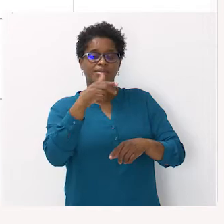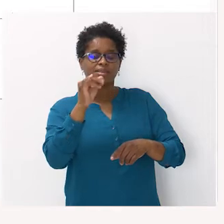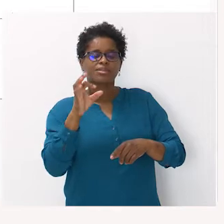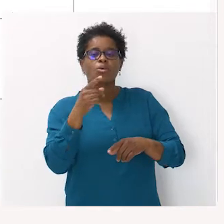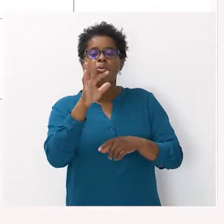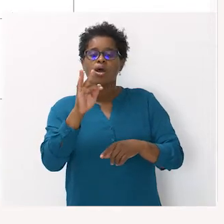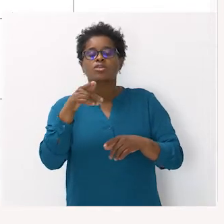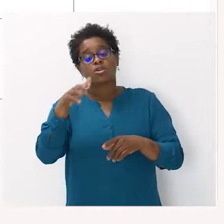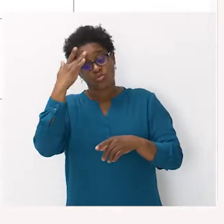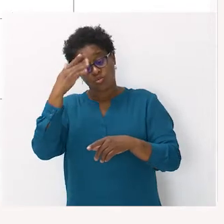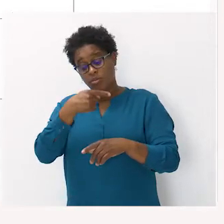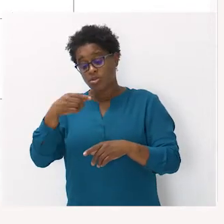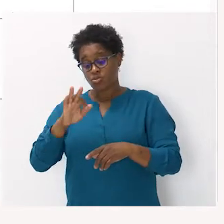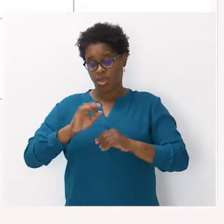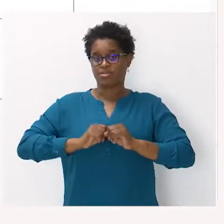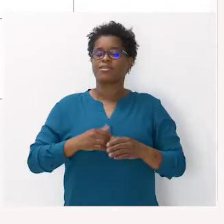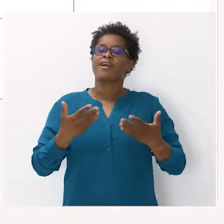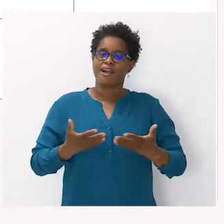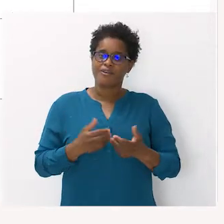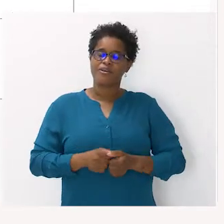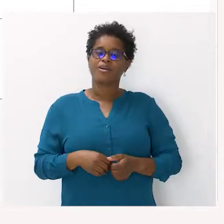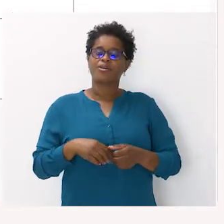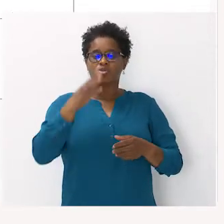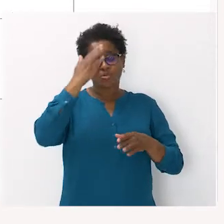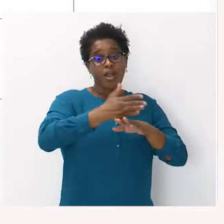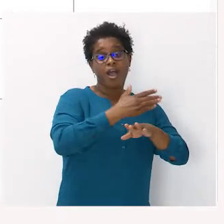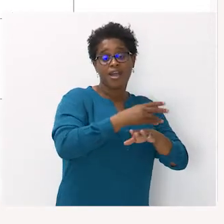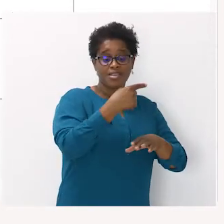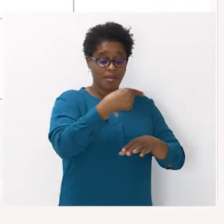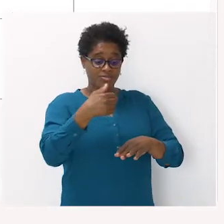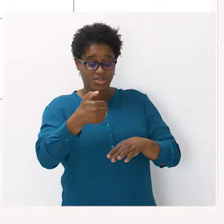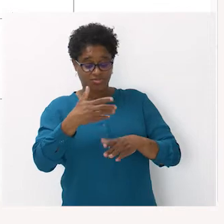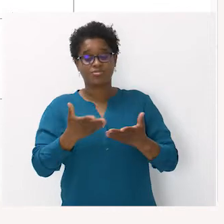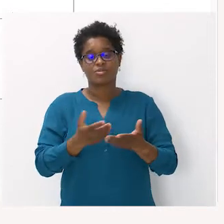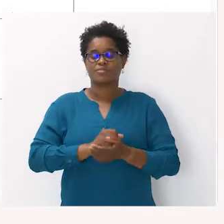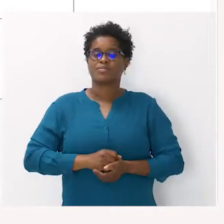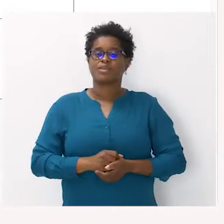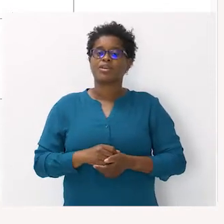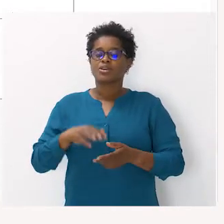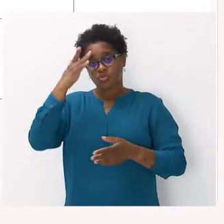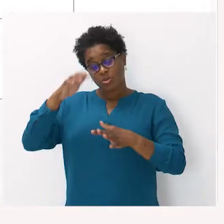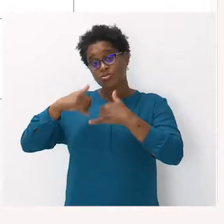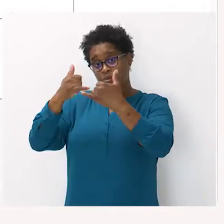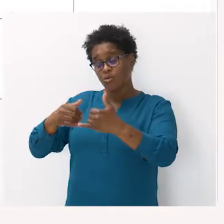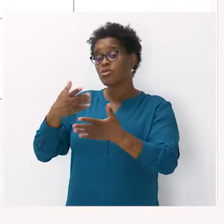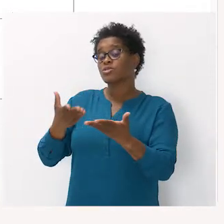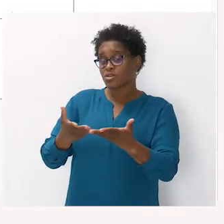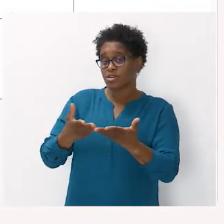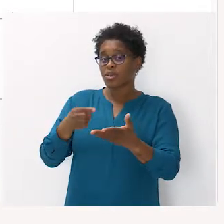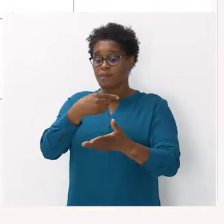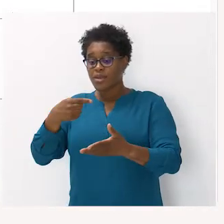número menos 4. E agora o antecessor será menos 5. E o sucessor